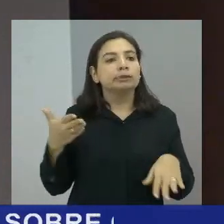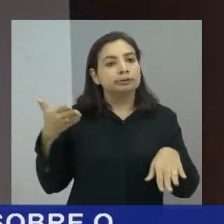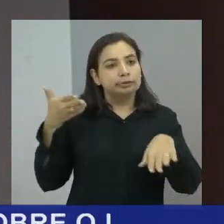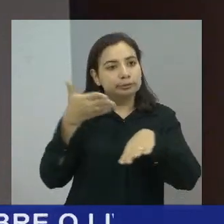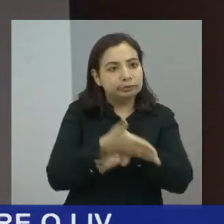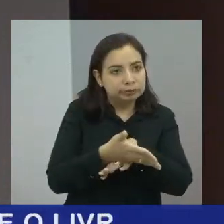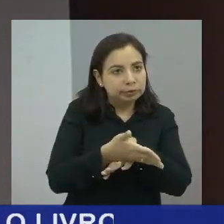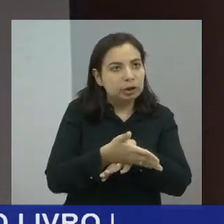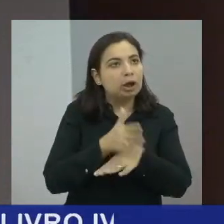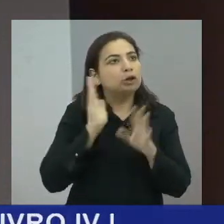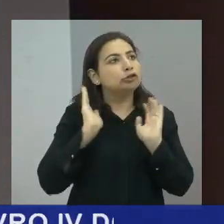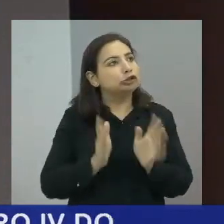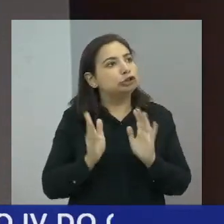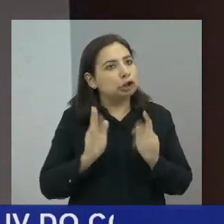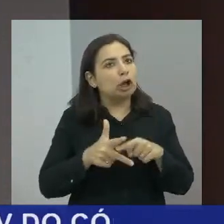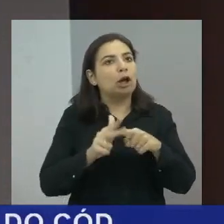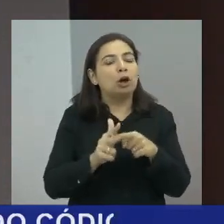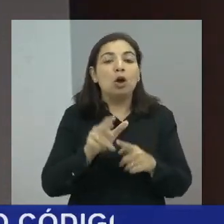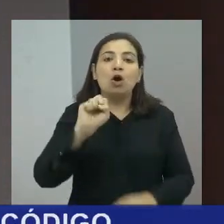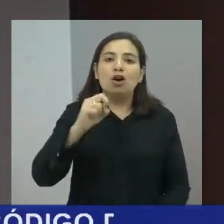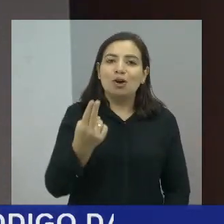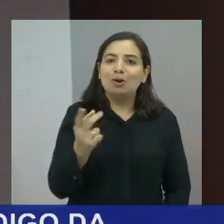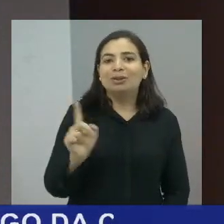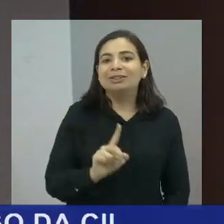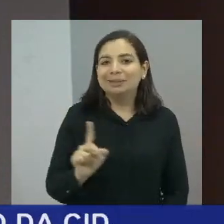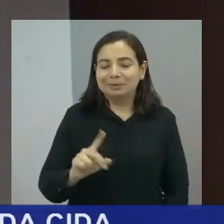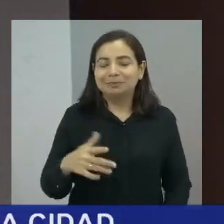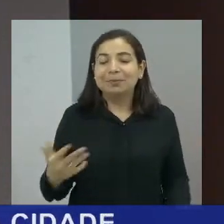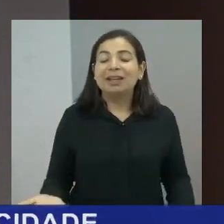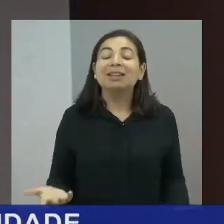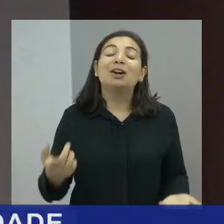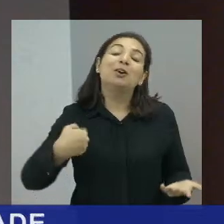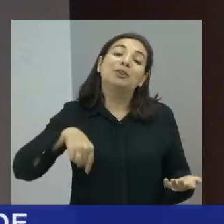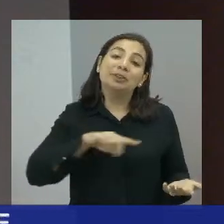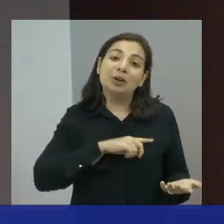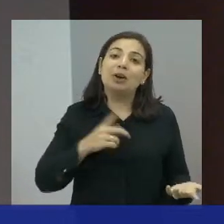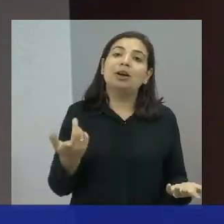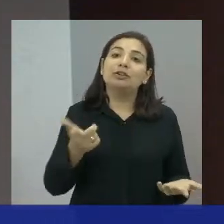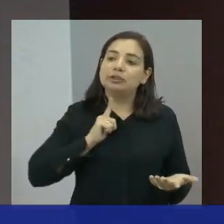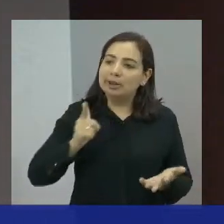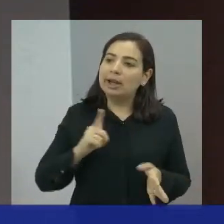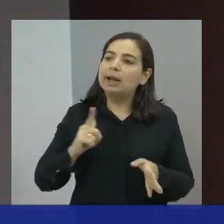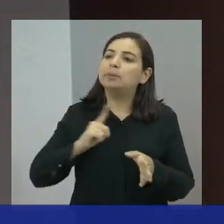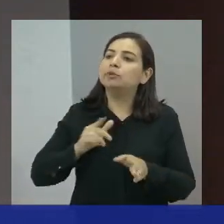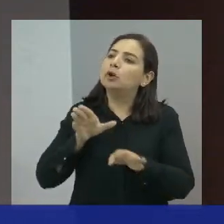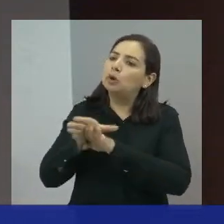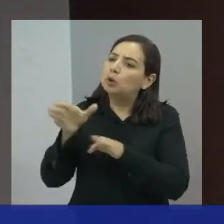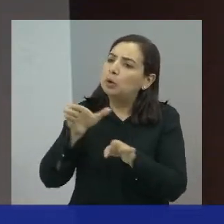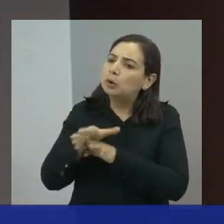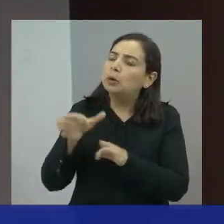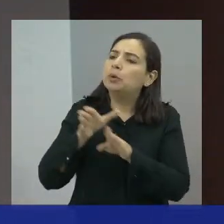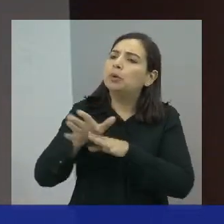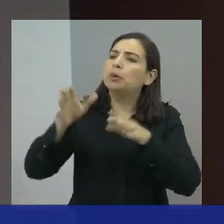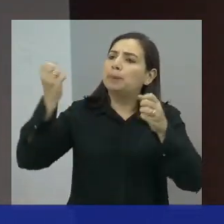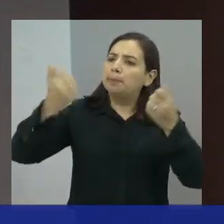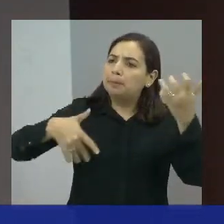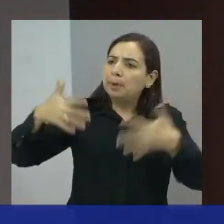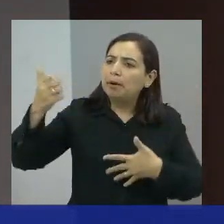a orientação que nós passamos para os fiscais, nas capacitações que nós fazemos, sempre foi